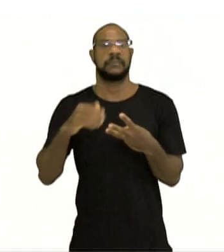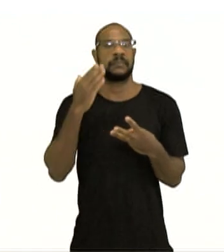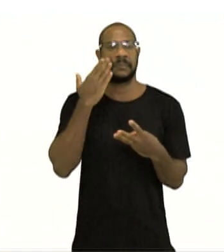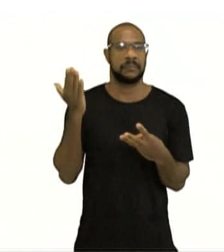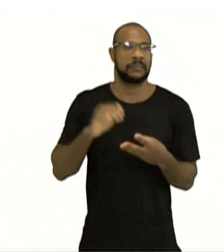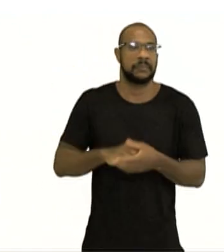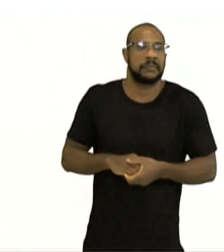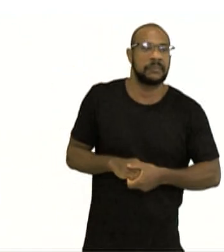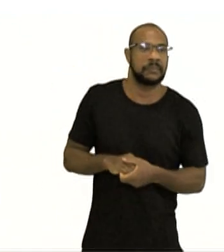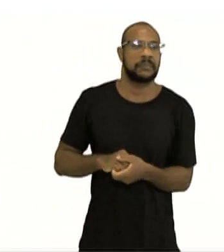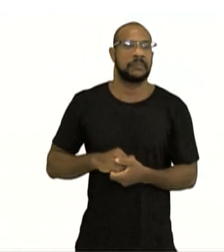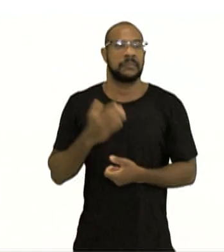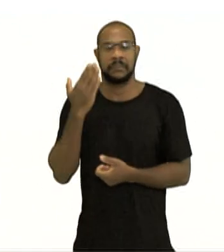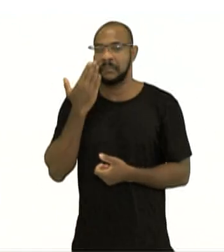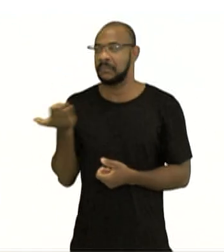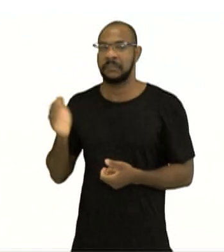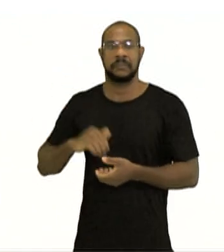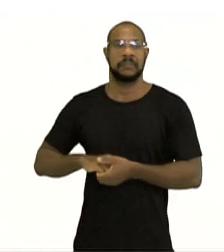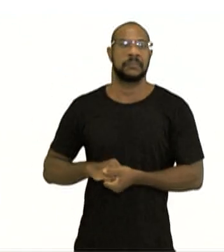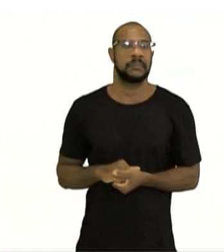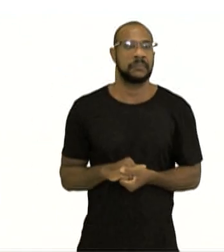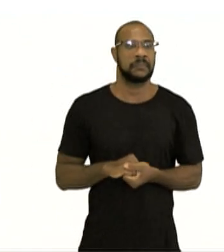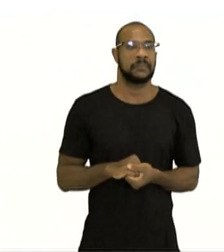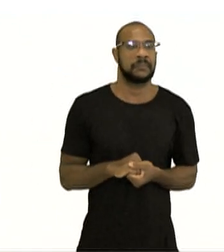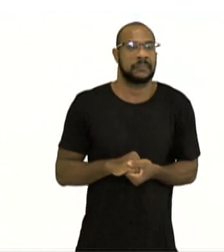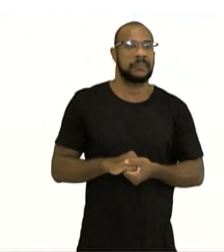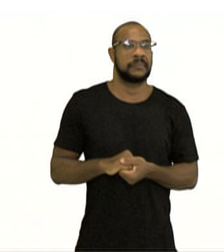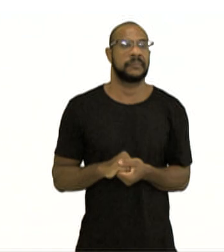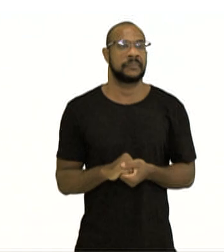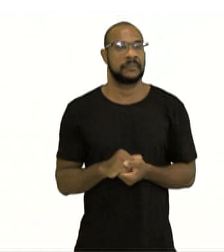antepenúltima, não. Seria, então, no caso, a penúltima.